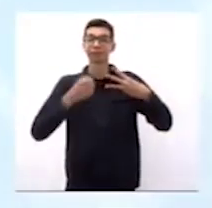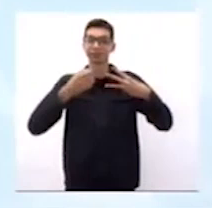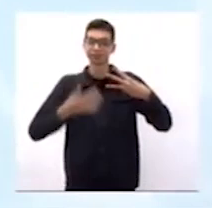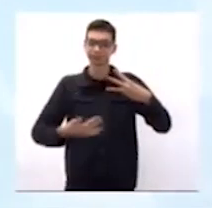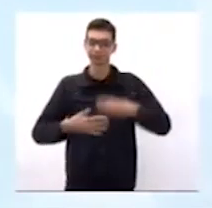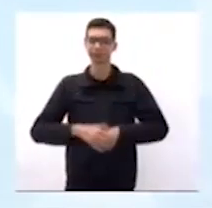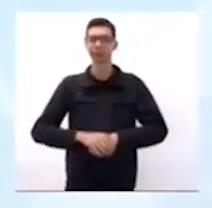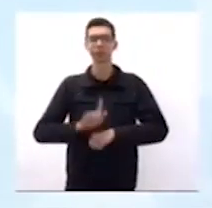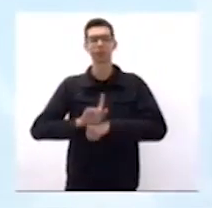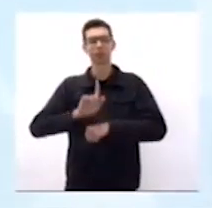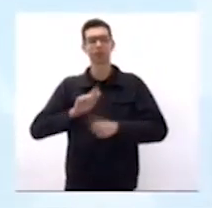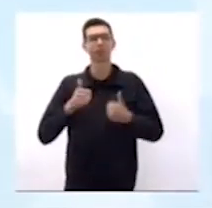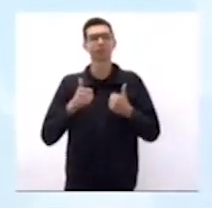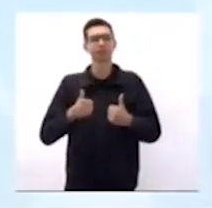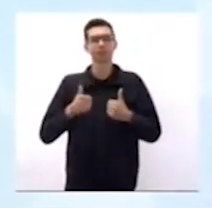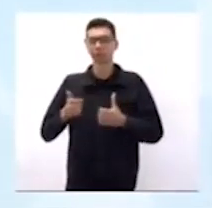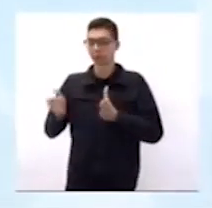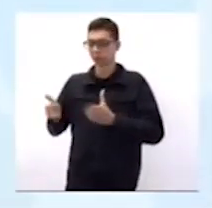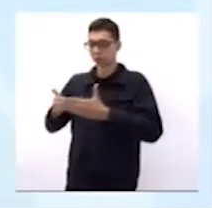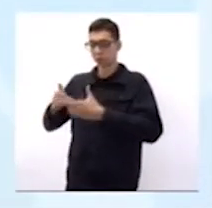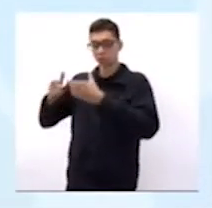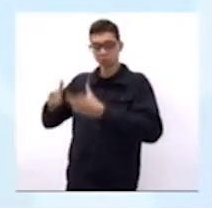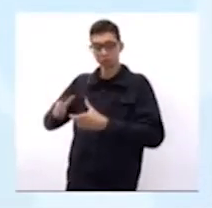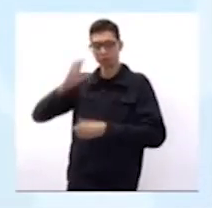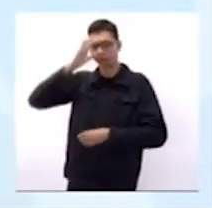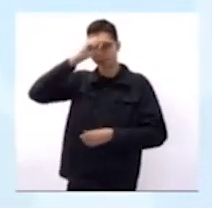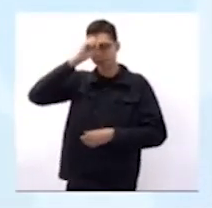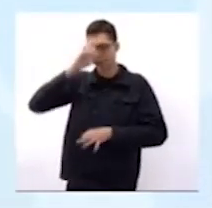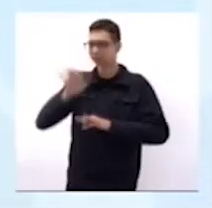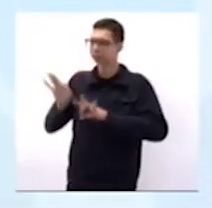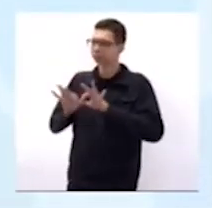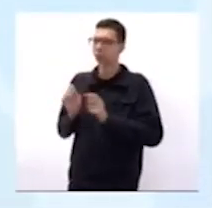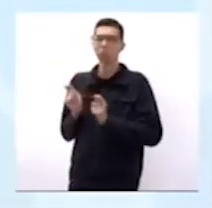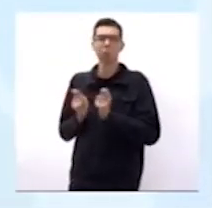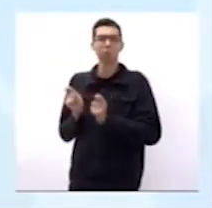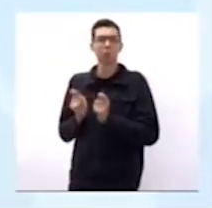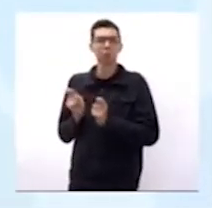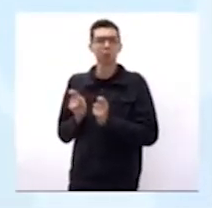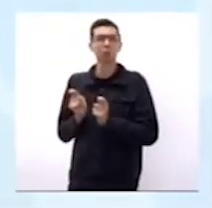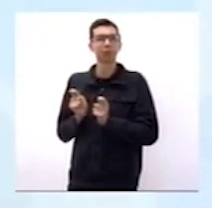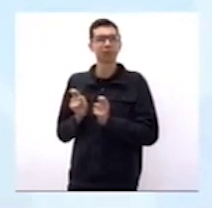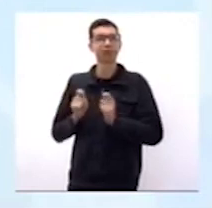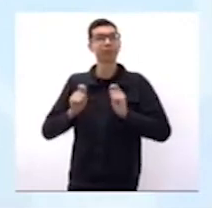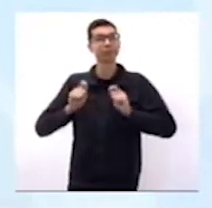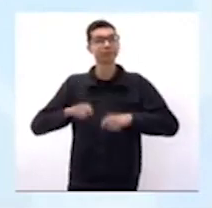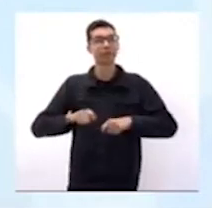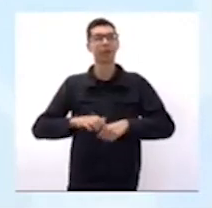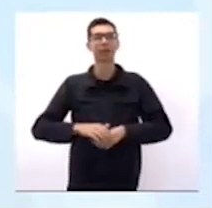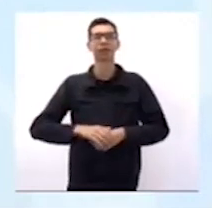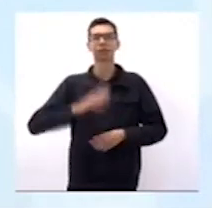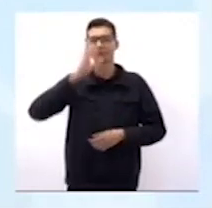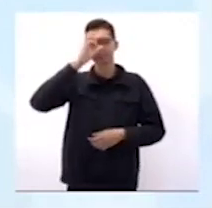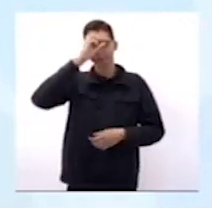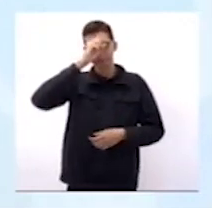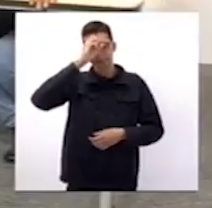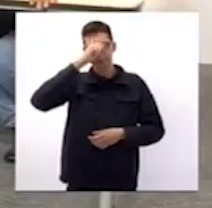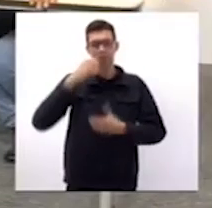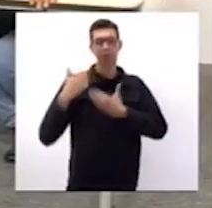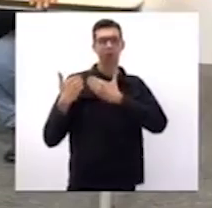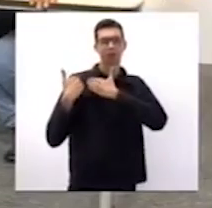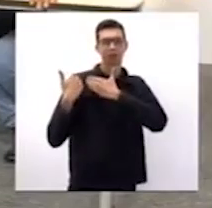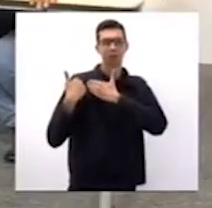gestão bem-sucedida dos espaços de aprendizagens estimula a autodisciplina e a responsabilidade